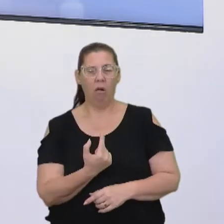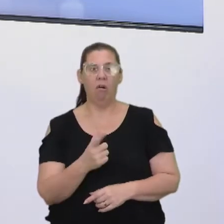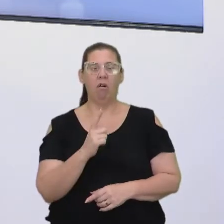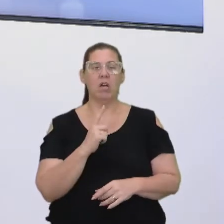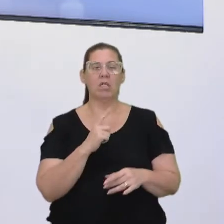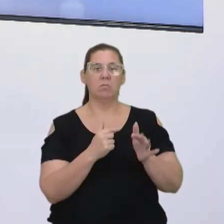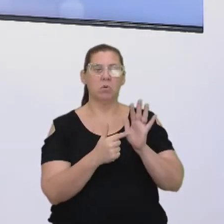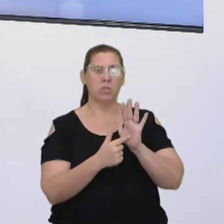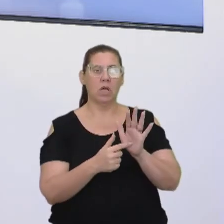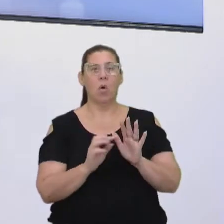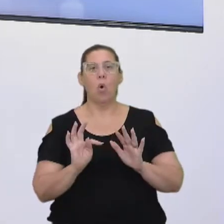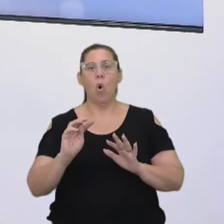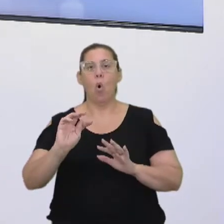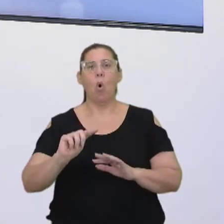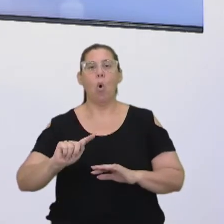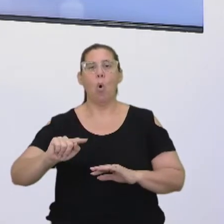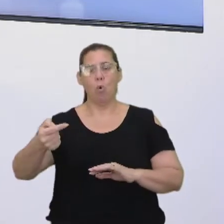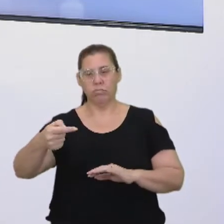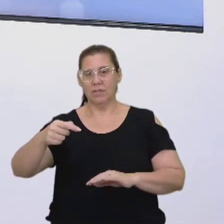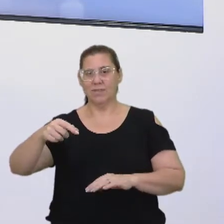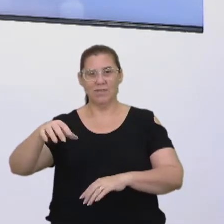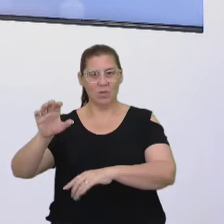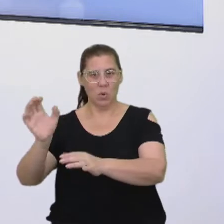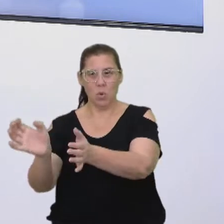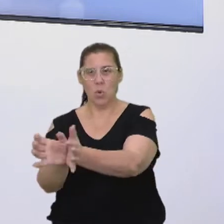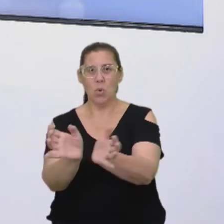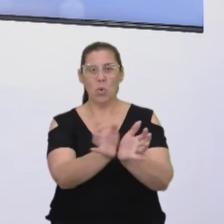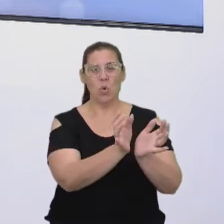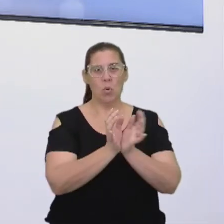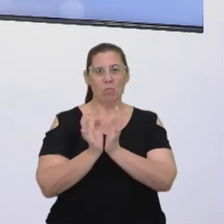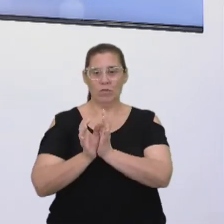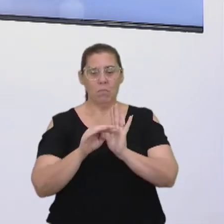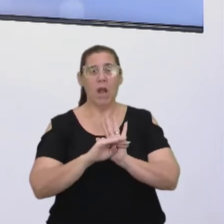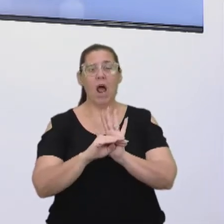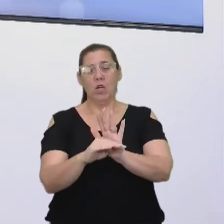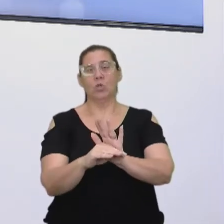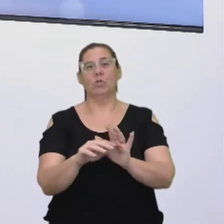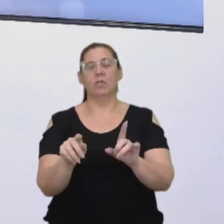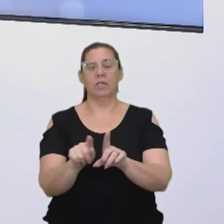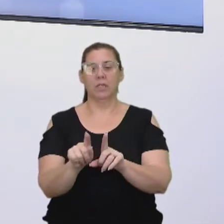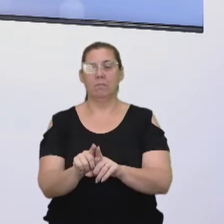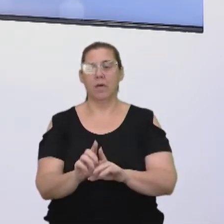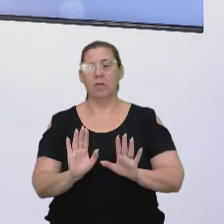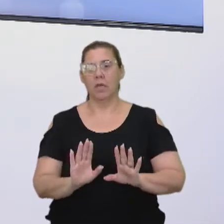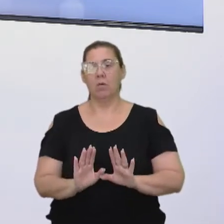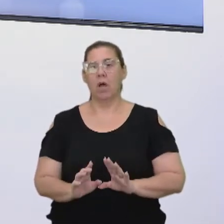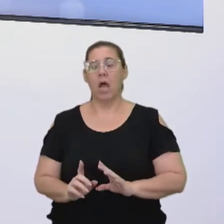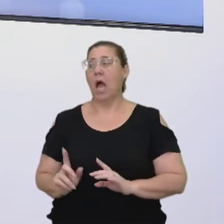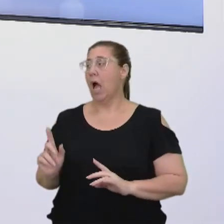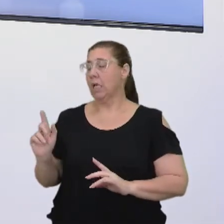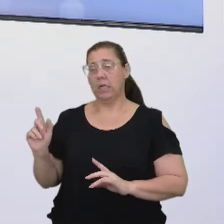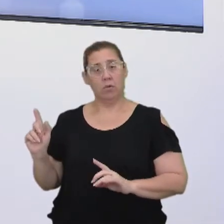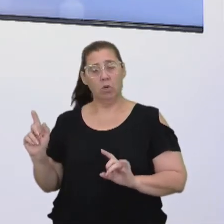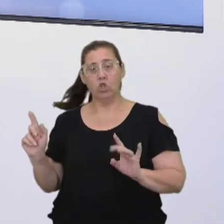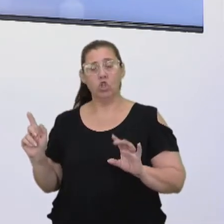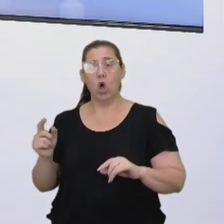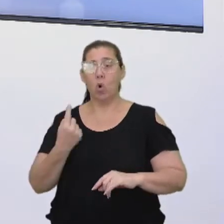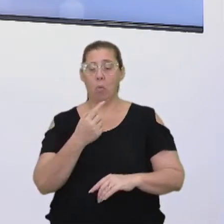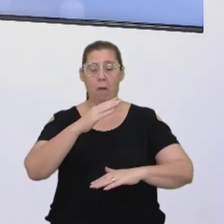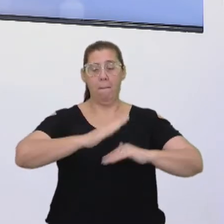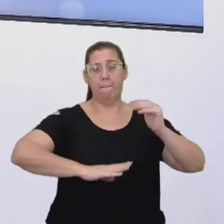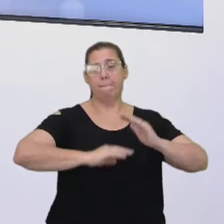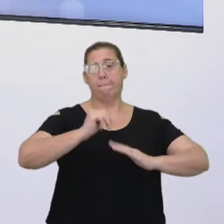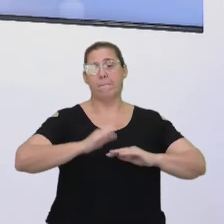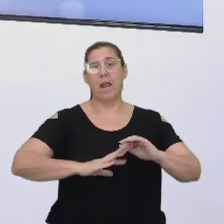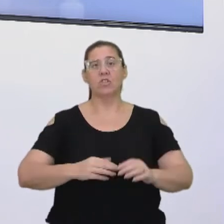trazer outras áreas, né, outras instituições para auxiliar. Então, aqui não tem só uma ação, vamos dizer,